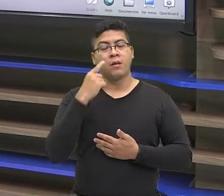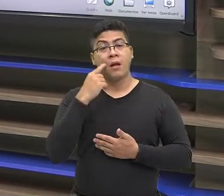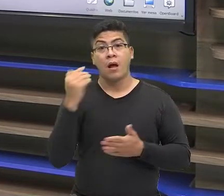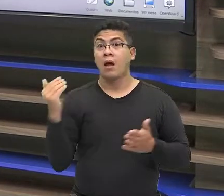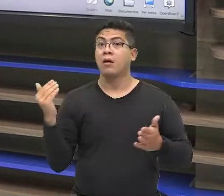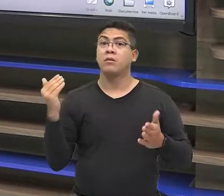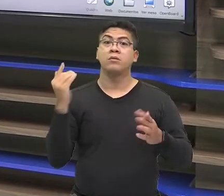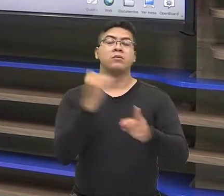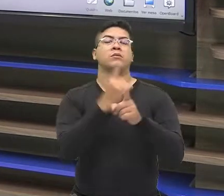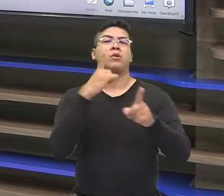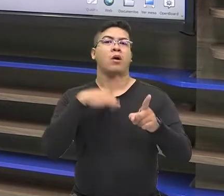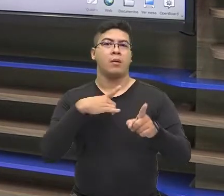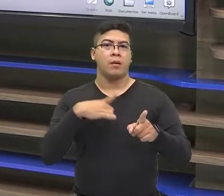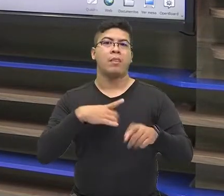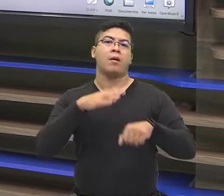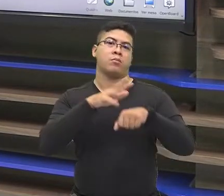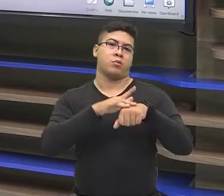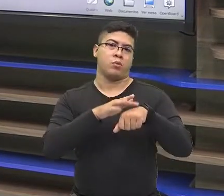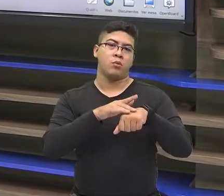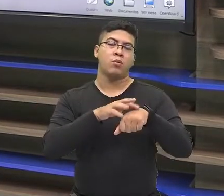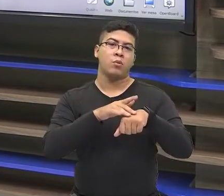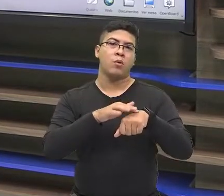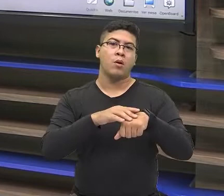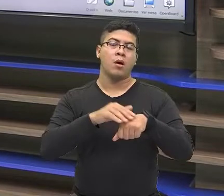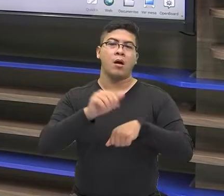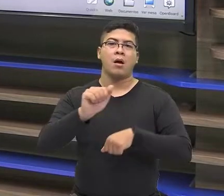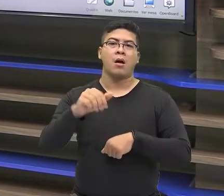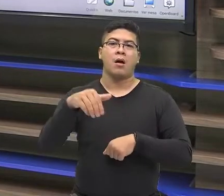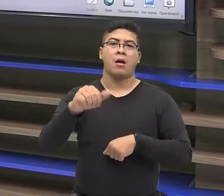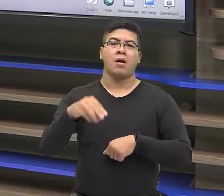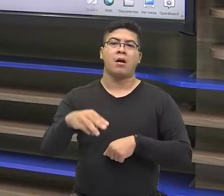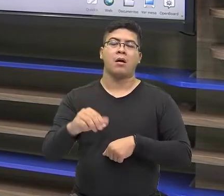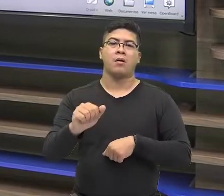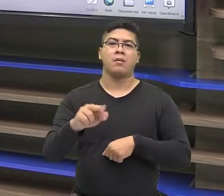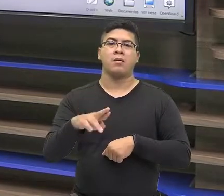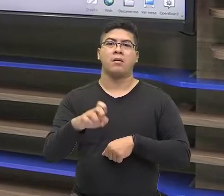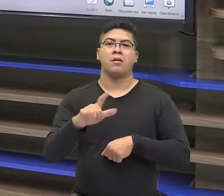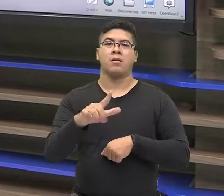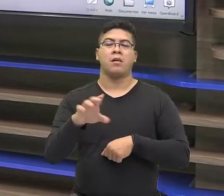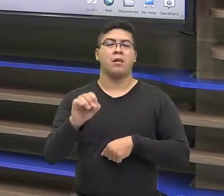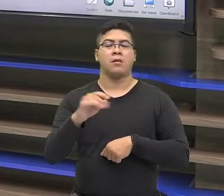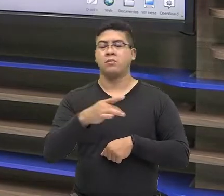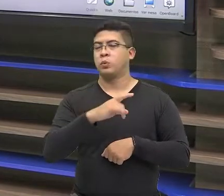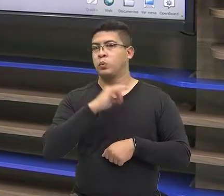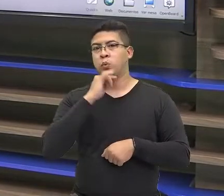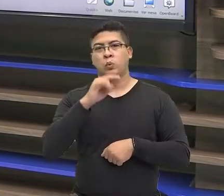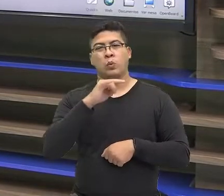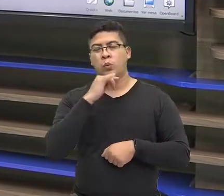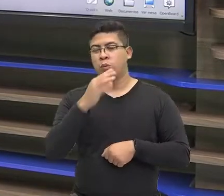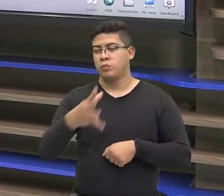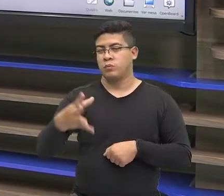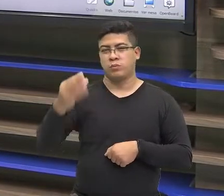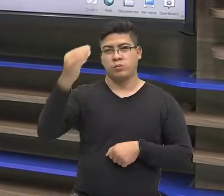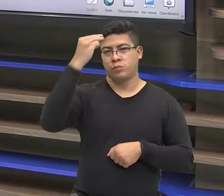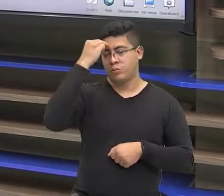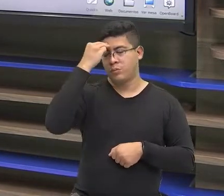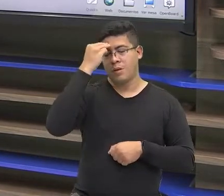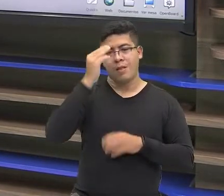tem amarelão, né? Tem um nome científico, o professor não conseguiu gravar, é um nome